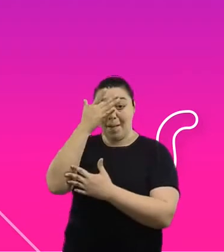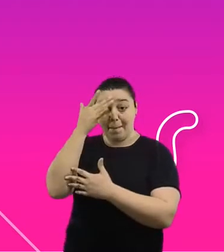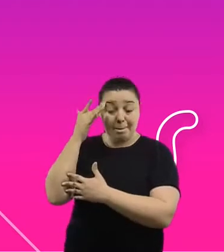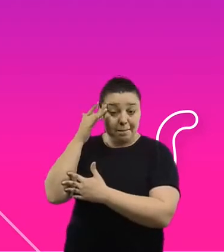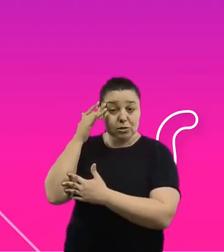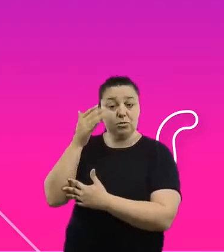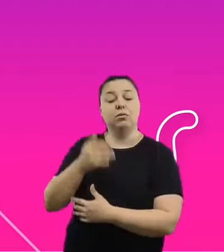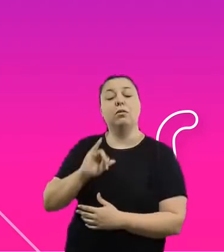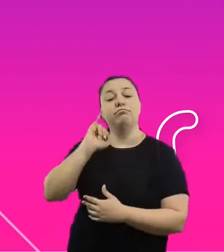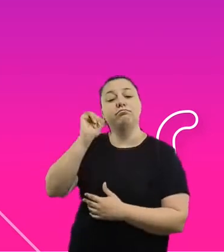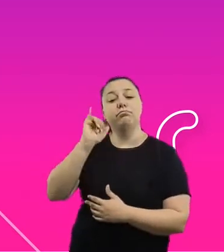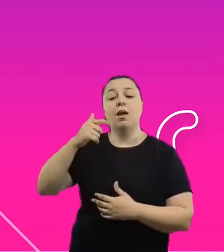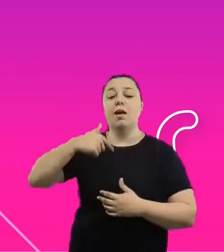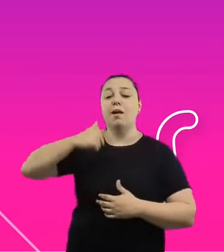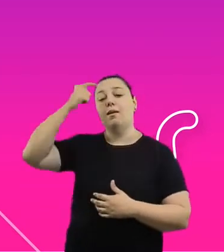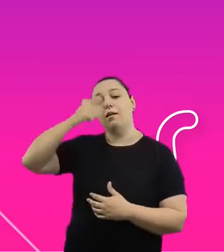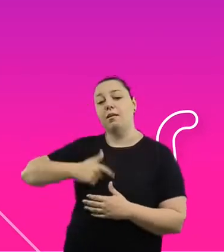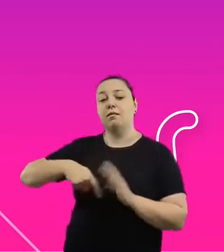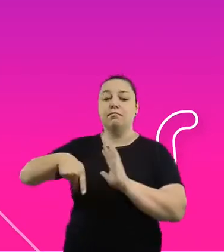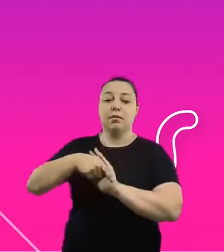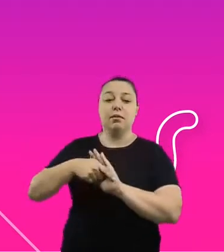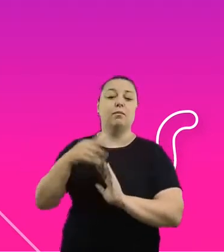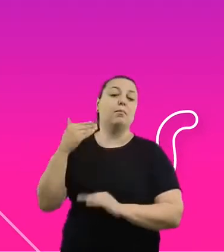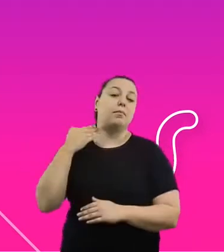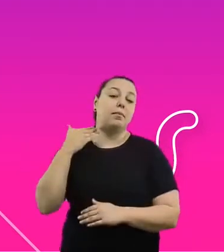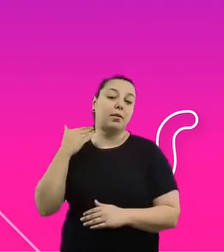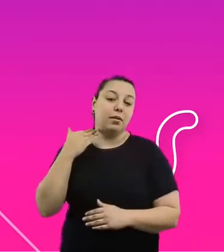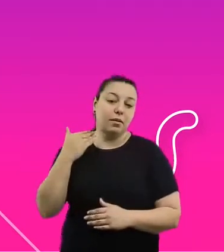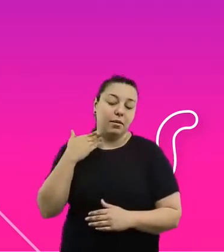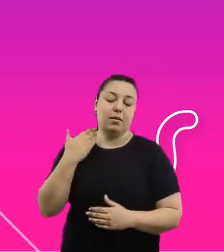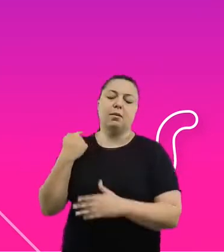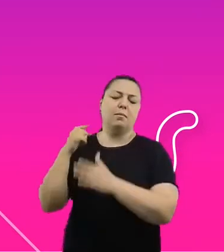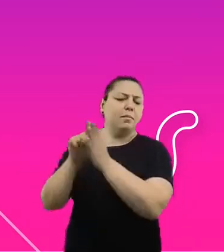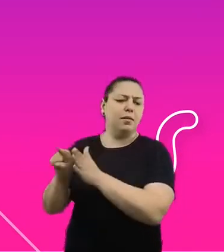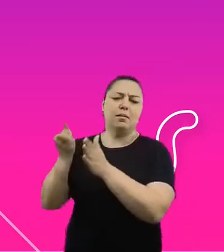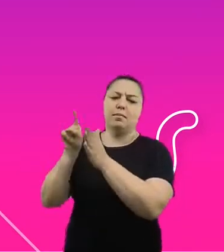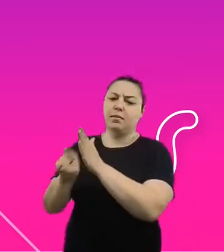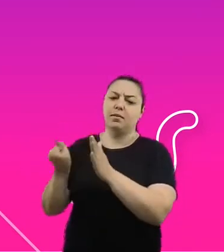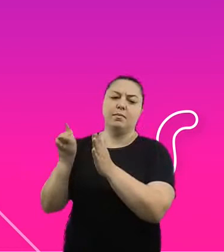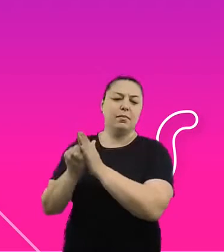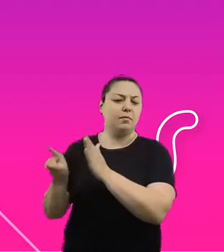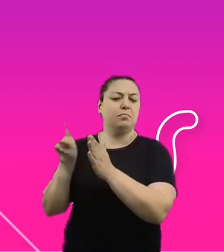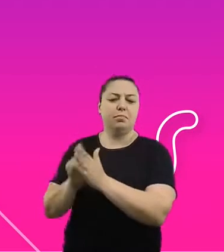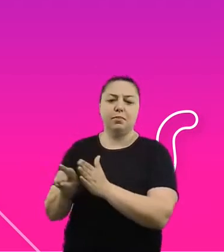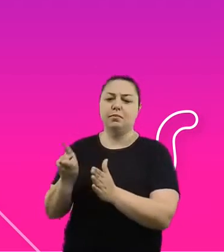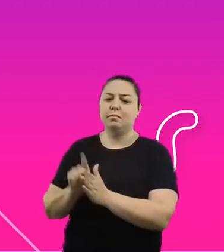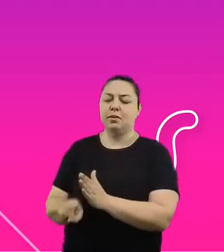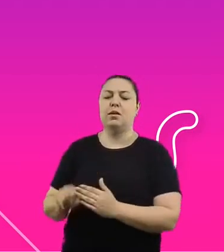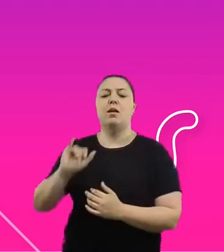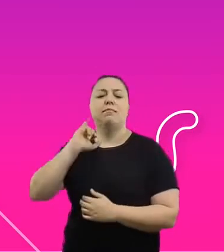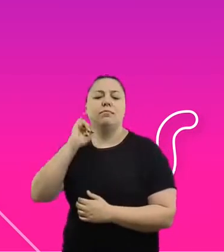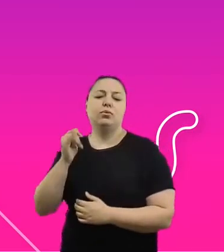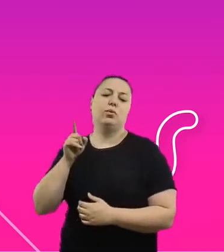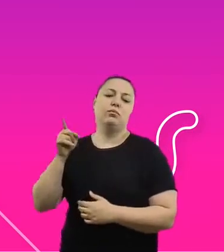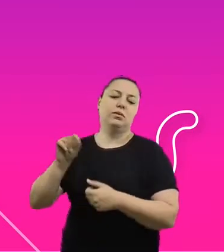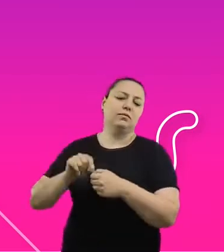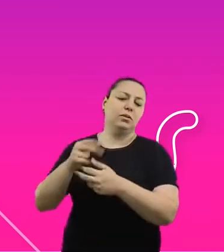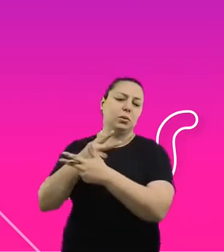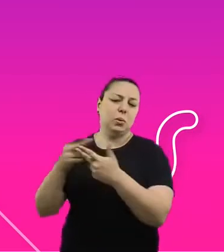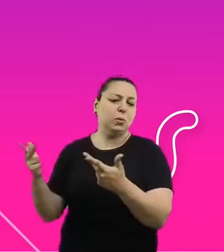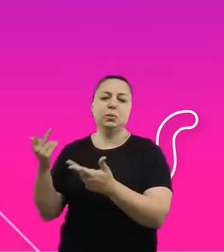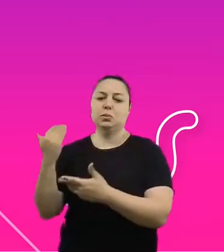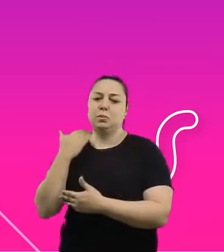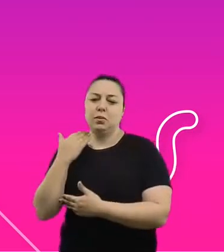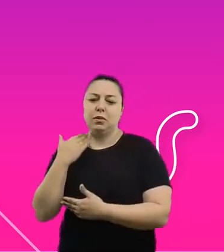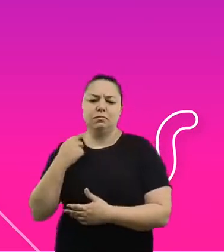né, e fazendo uma pergunta, assim, uma determinada transação tinha sido feita por ela e tal. Ela falou, não fiz nenhuma